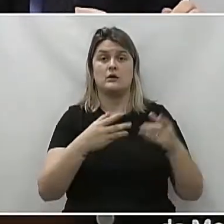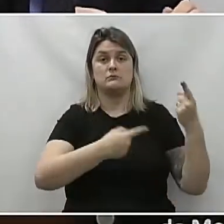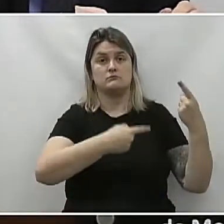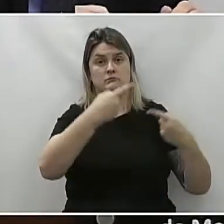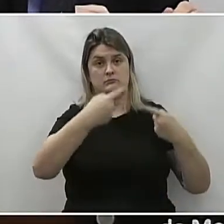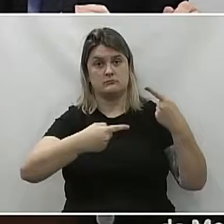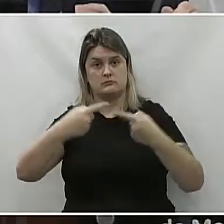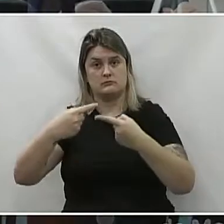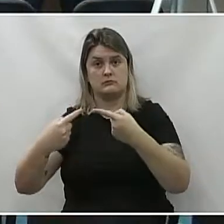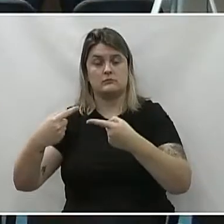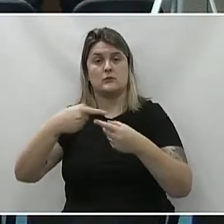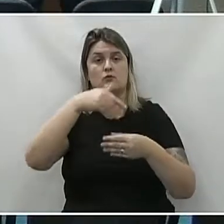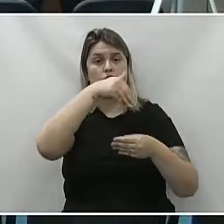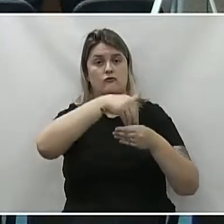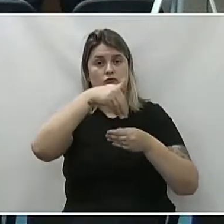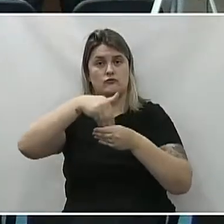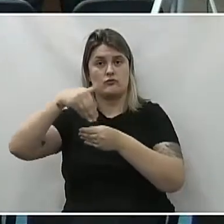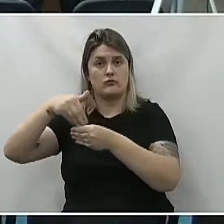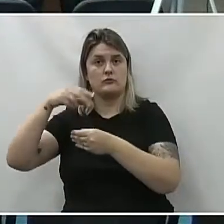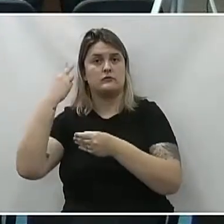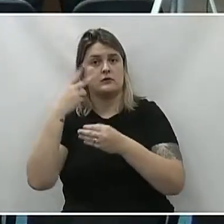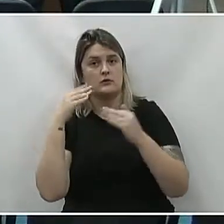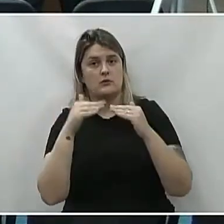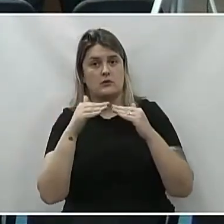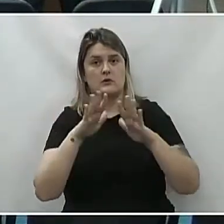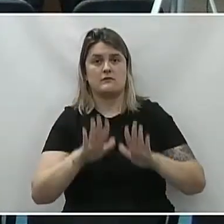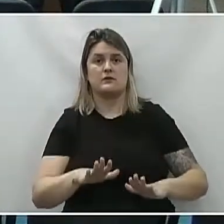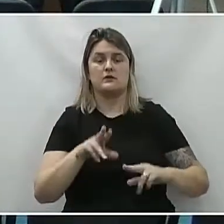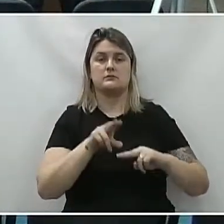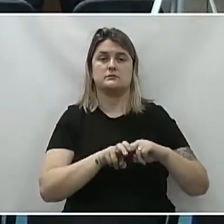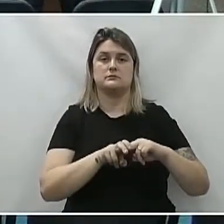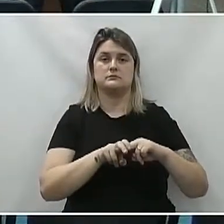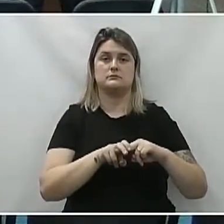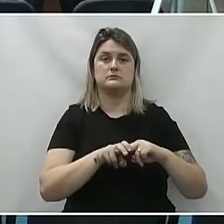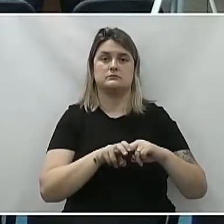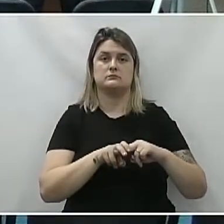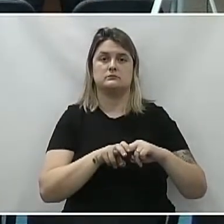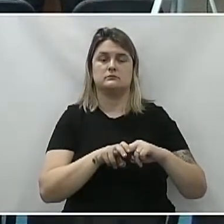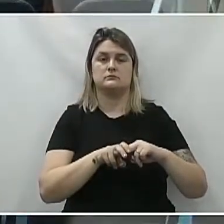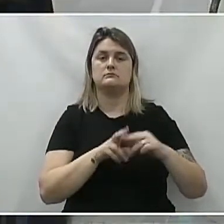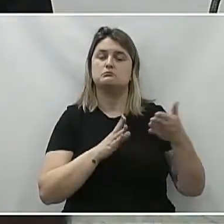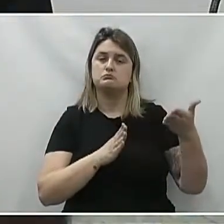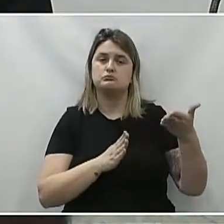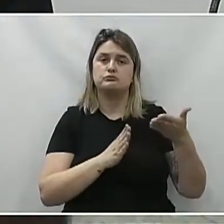discussão, em votação, senhores vereadores que aprovam, permaneçam como estão.